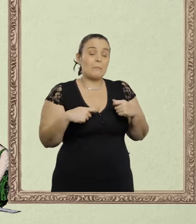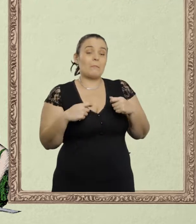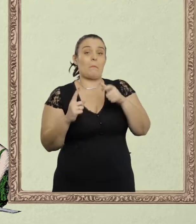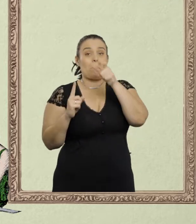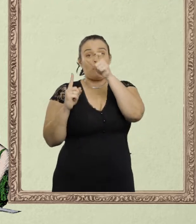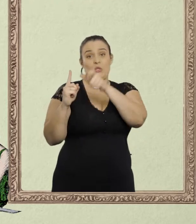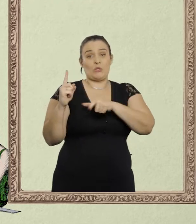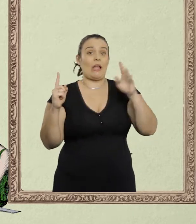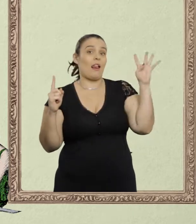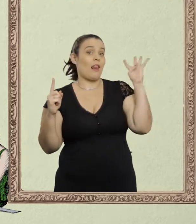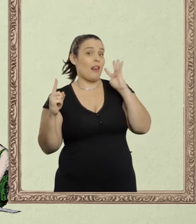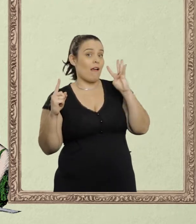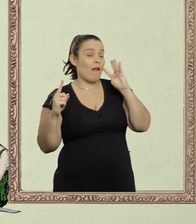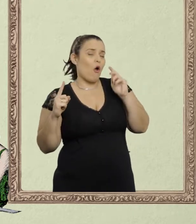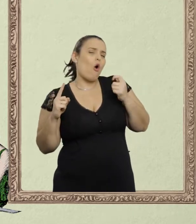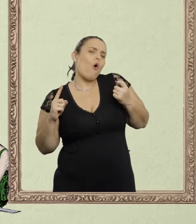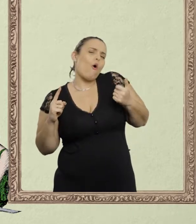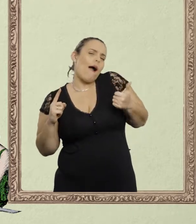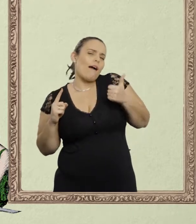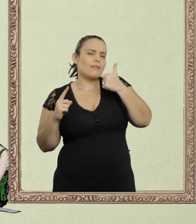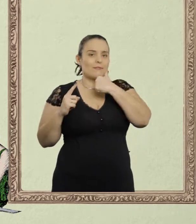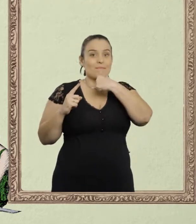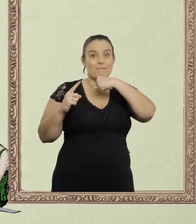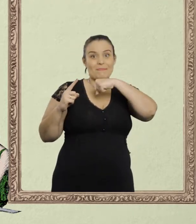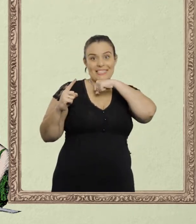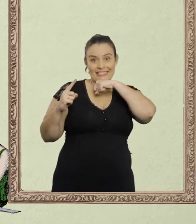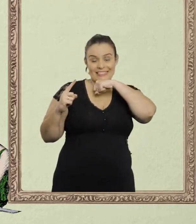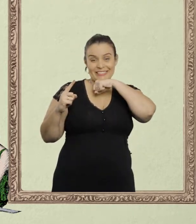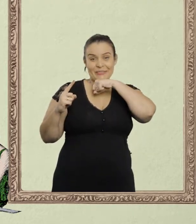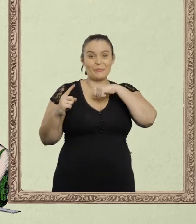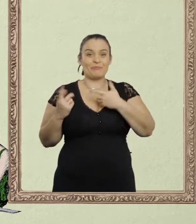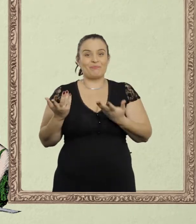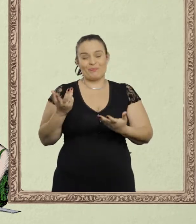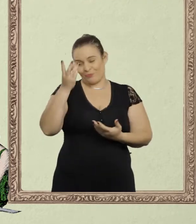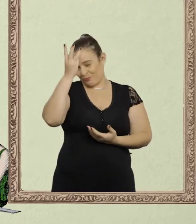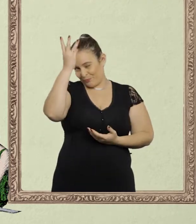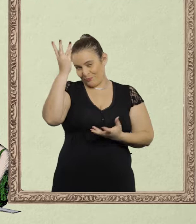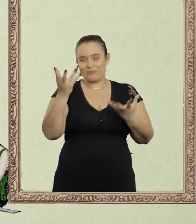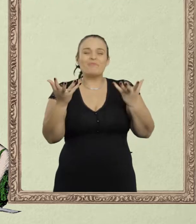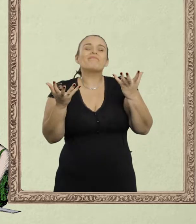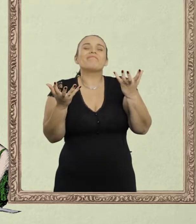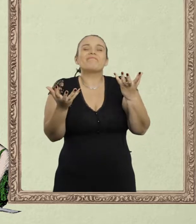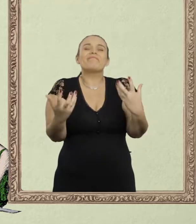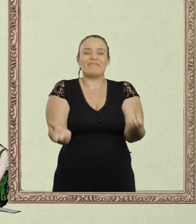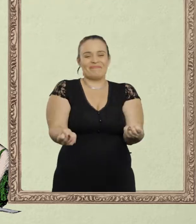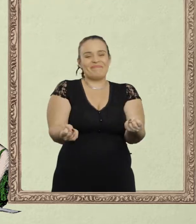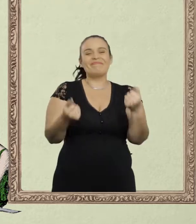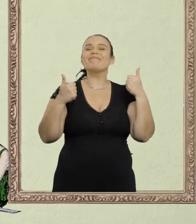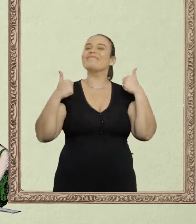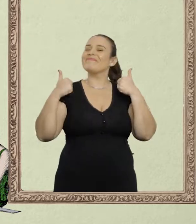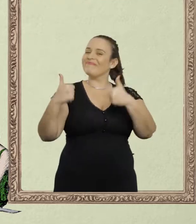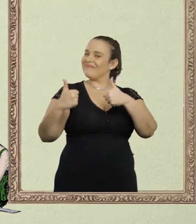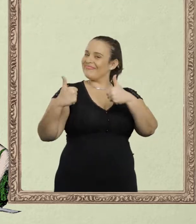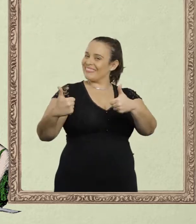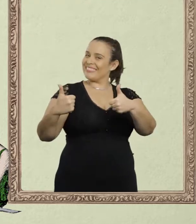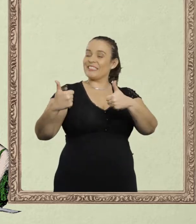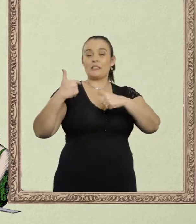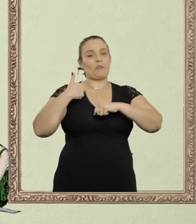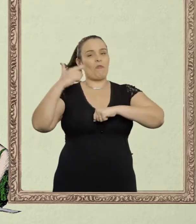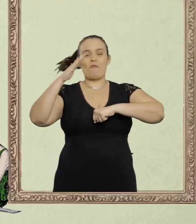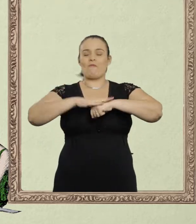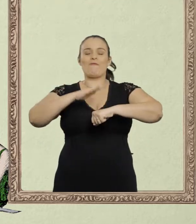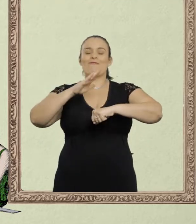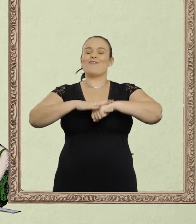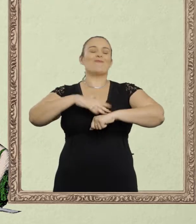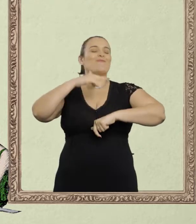Wendy: Nós só precisamos de uma pessoa legal, que seja quase uma mãe. Wendy aceitou e